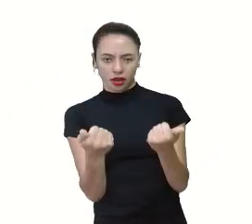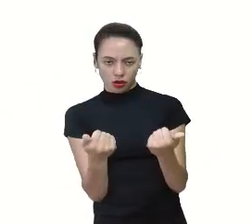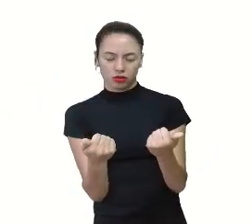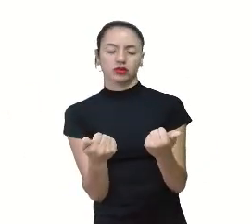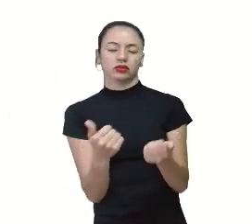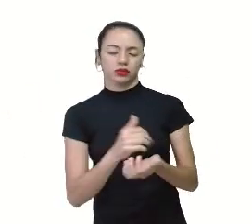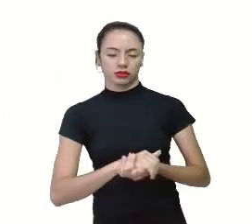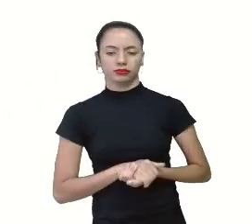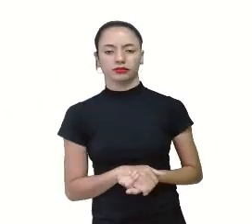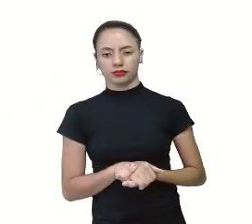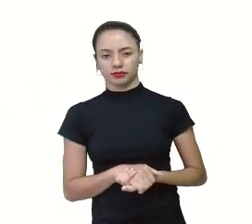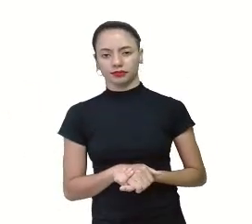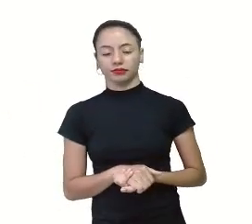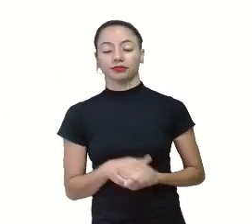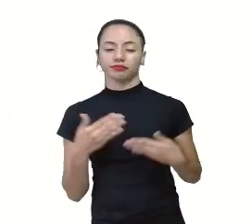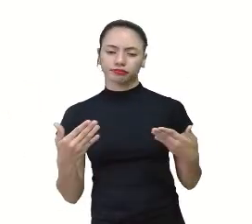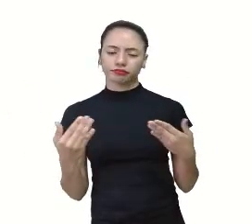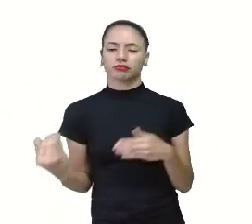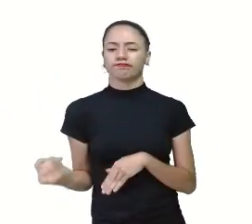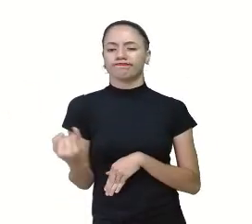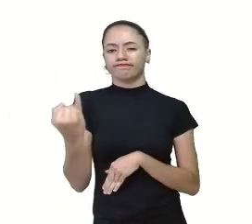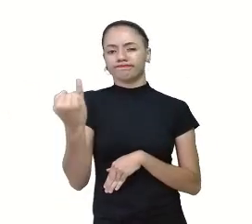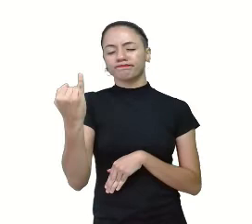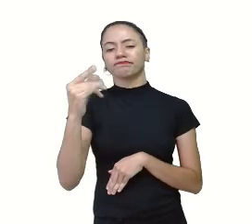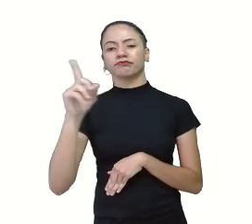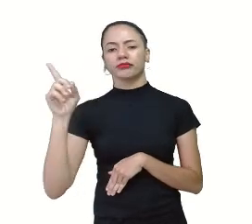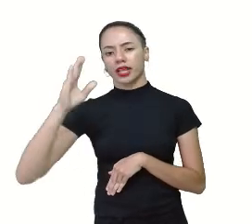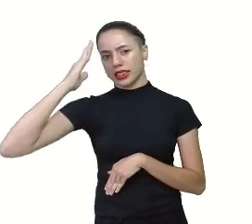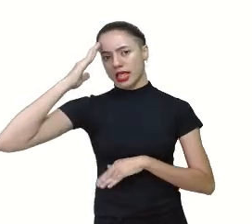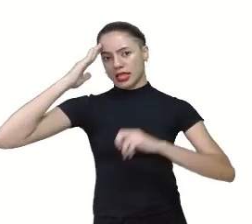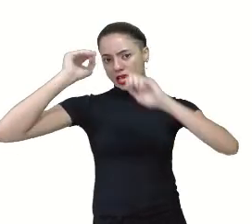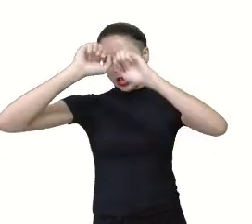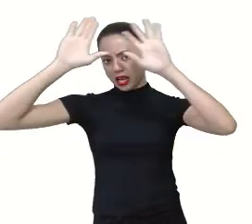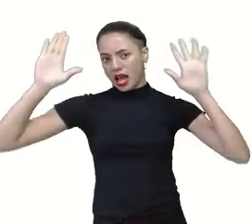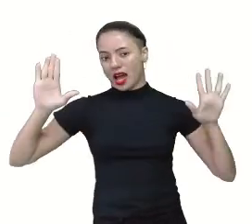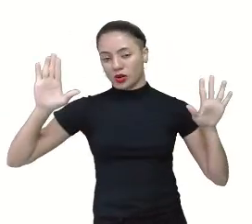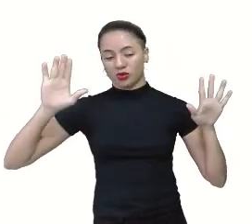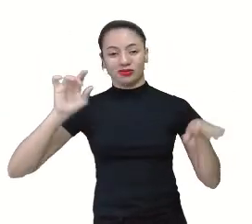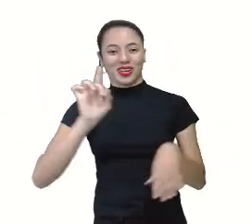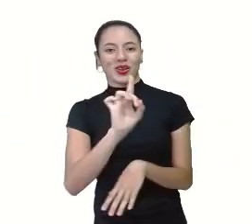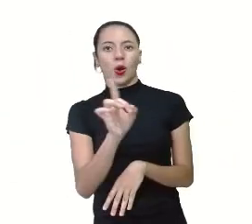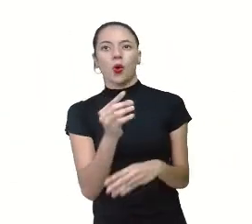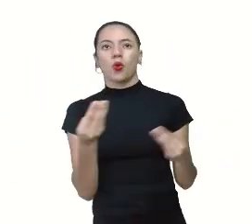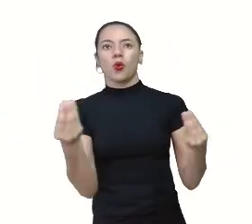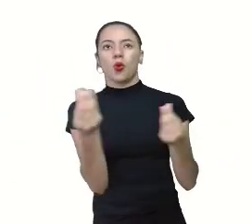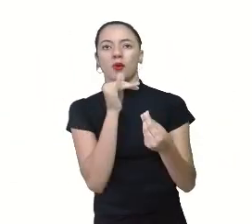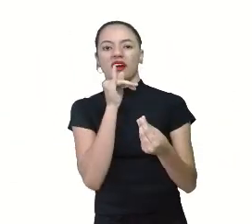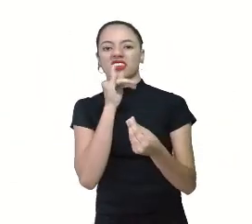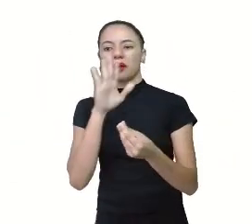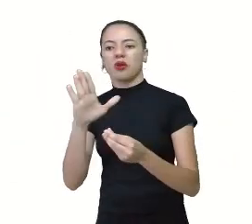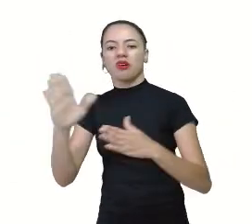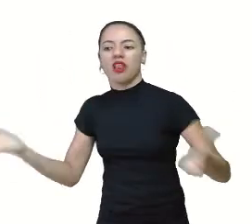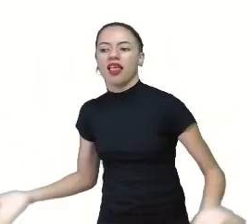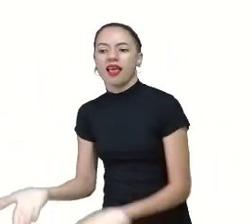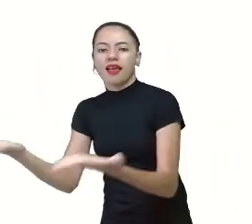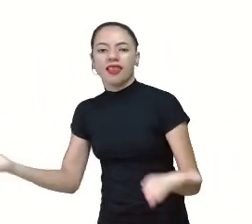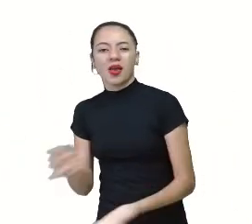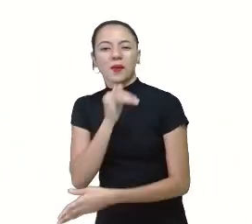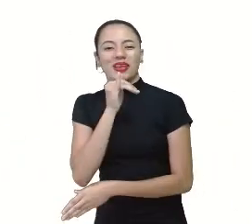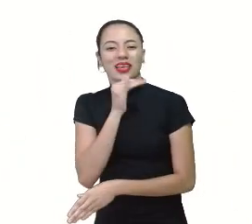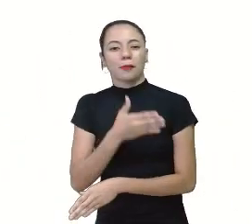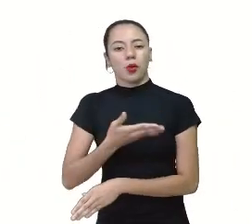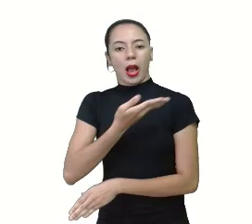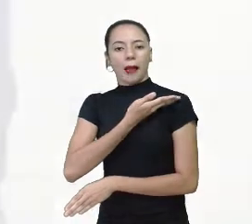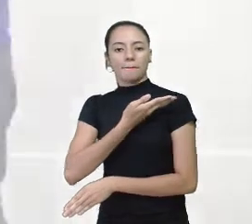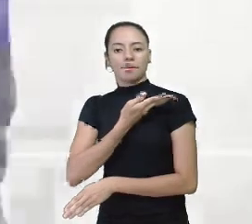sociedade melhor. Então é importante a gente entender e não corroborar, né, quando os amigos estão com